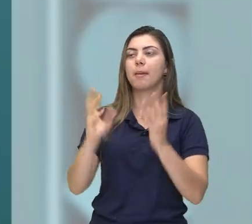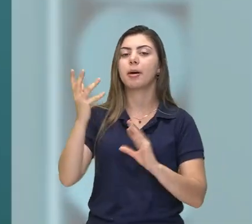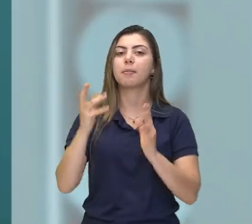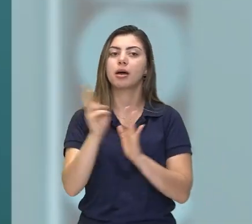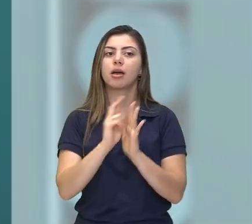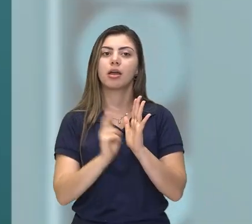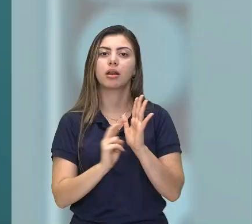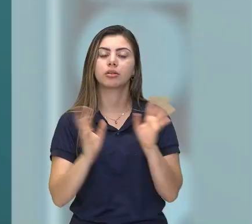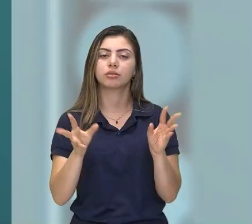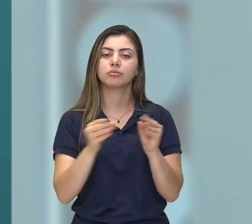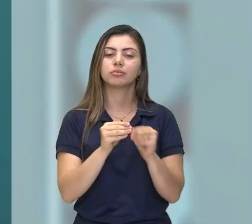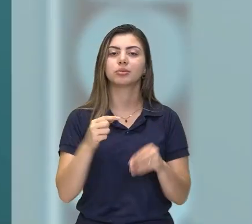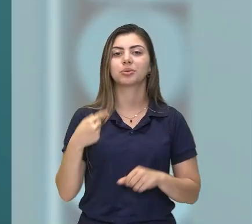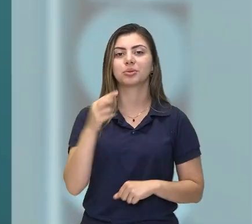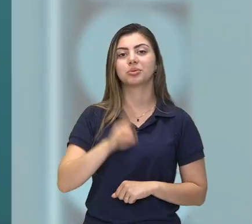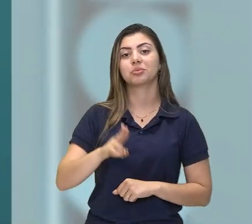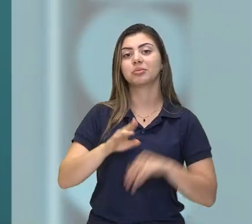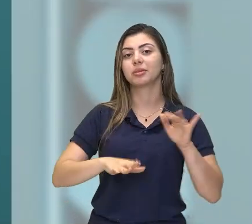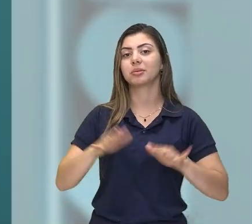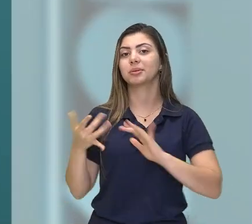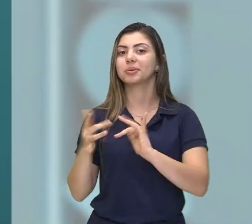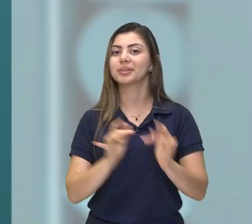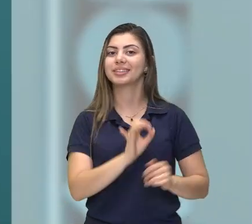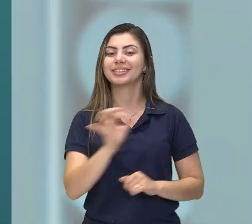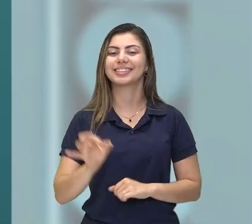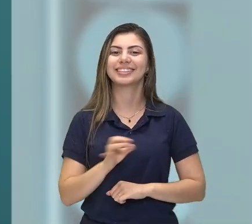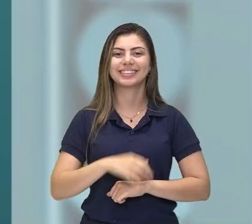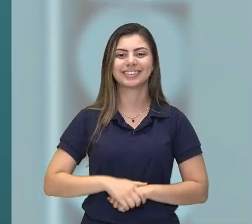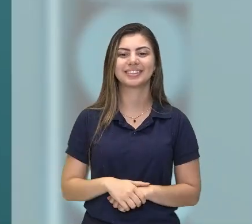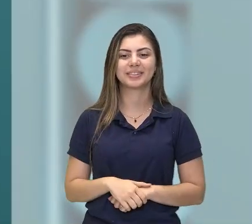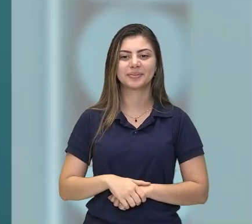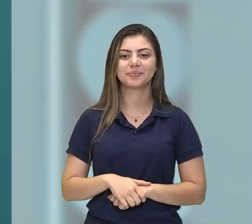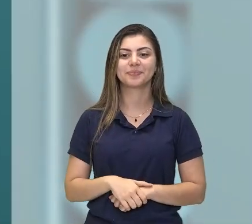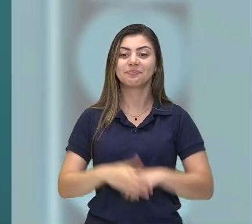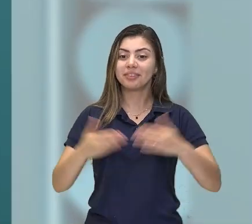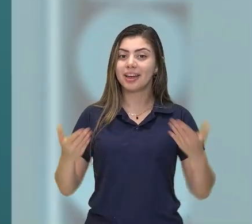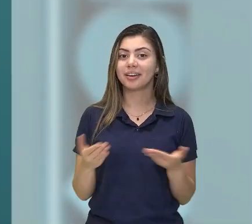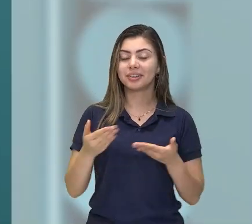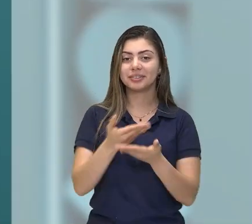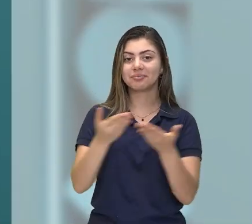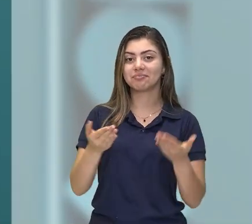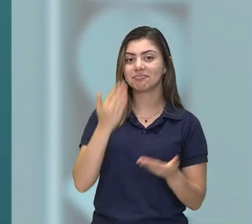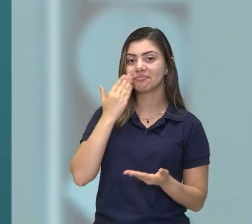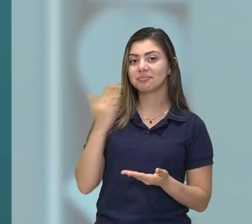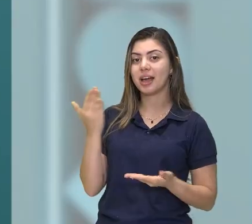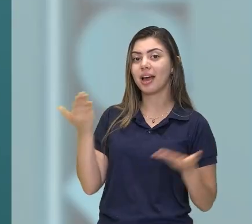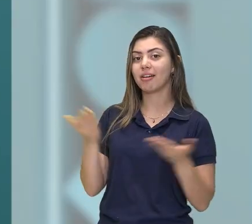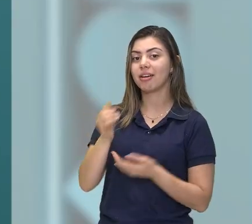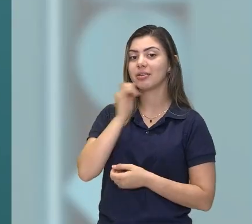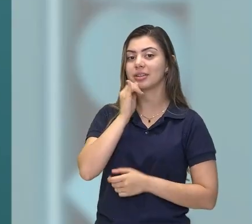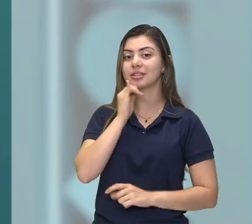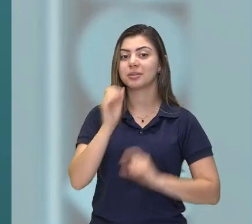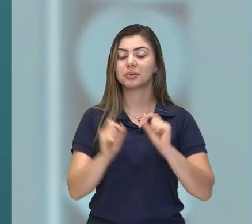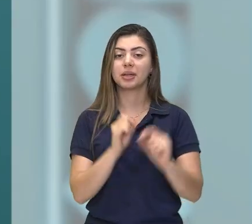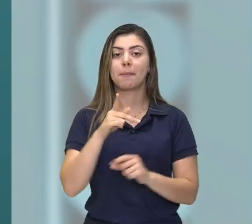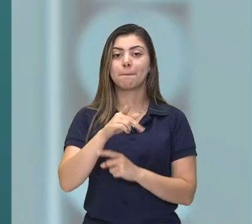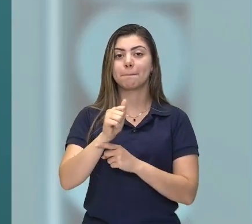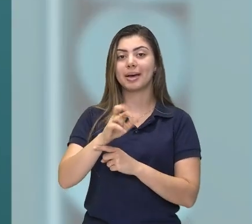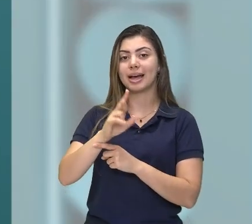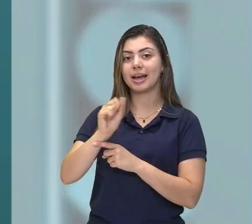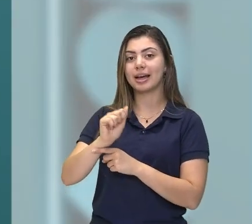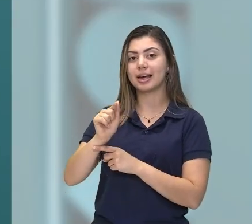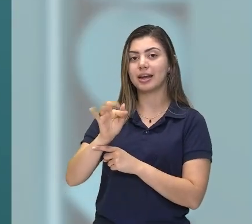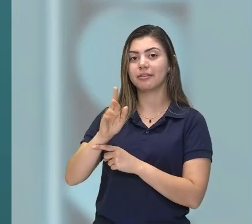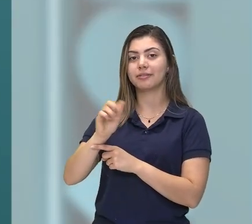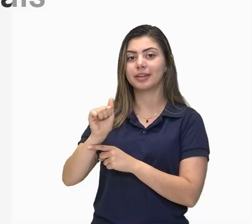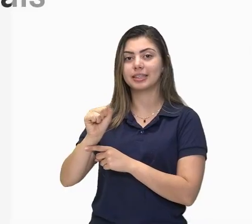vai utilizá-los dependendo do contexto, ok? Agora eu quero que vocês acompanhem comigo um exemplo de paráfrase a partir de um